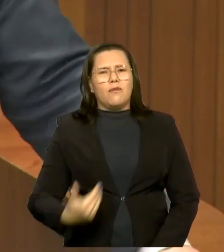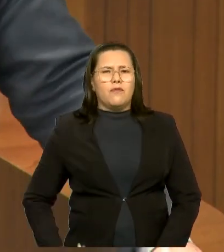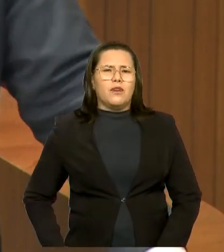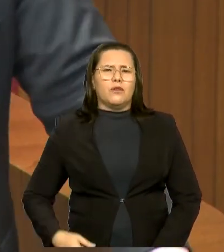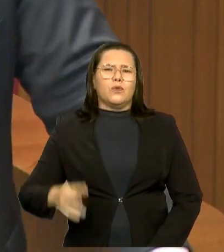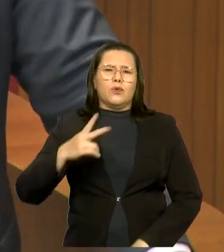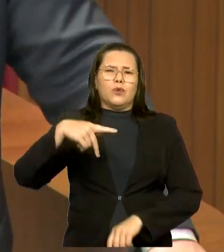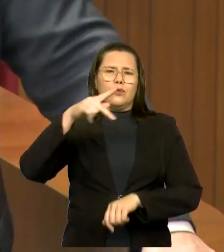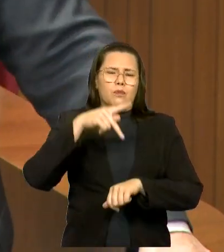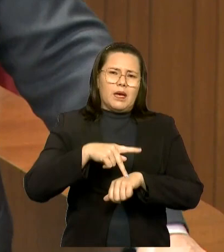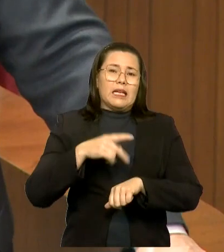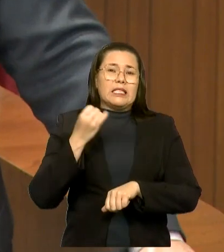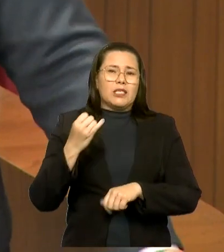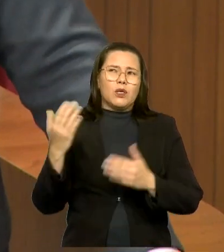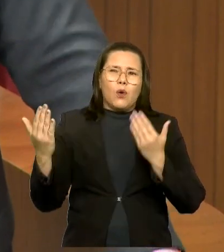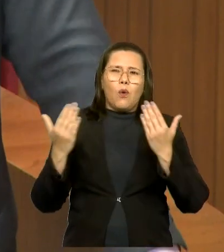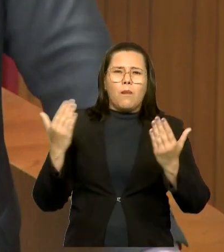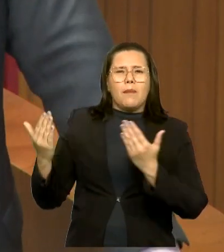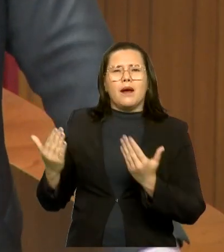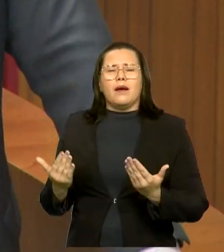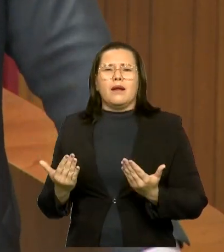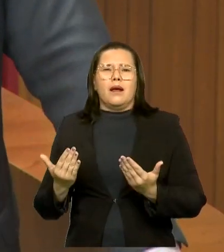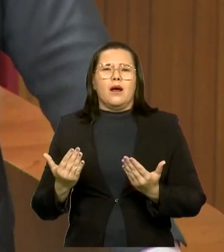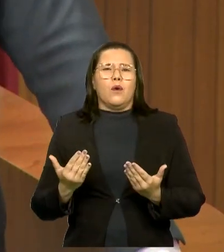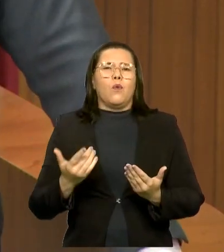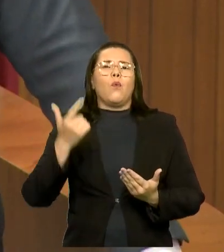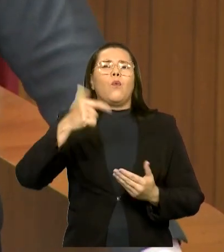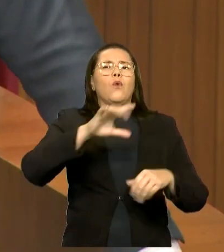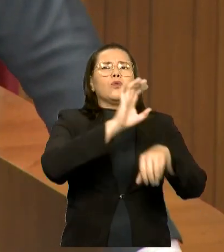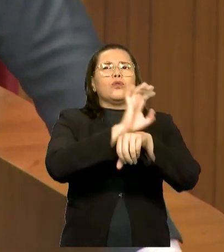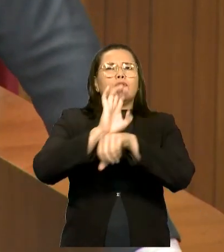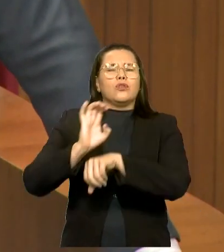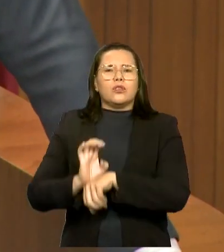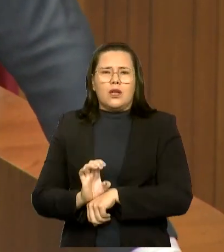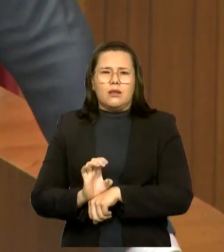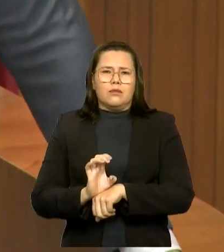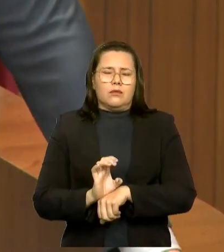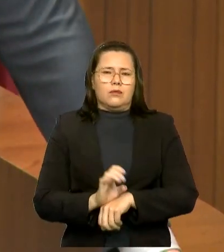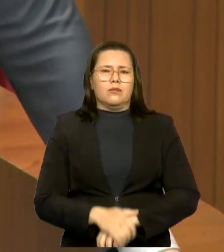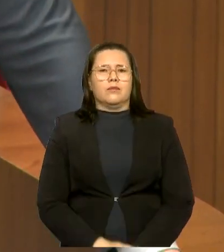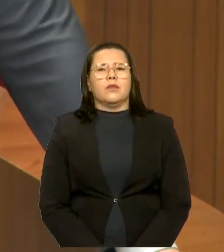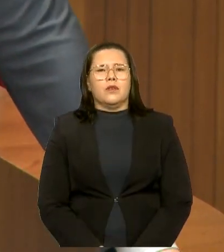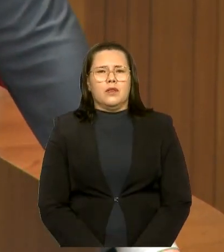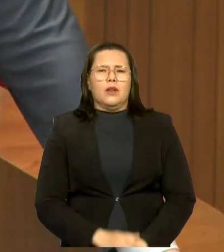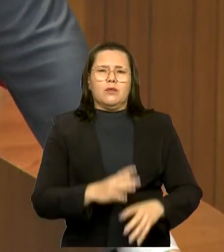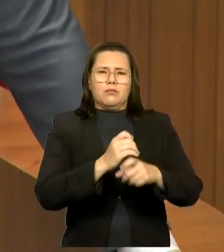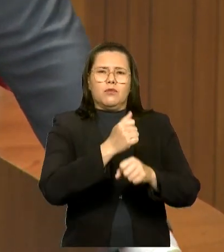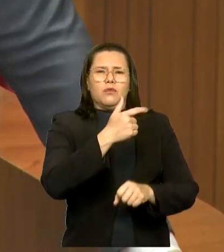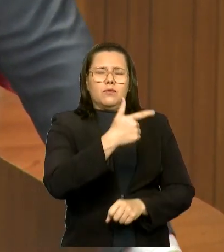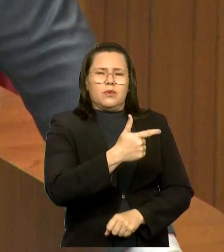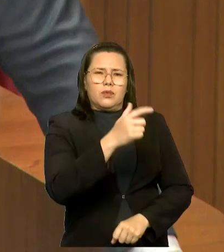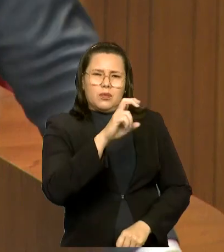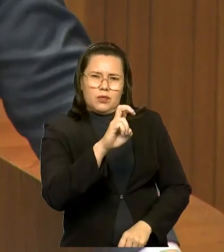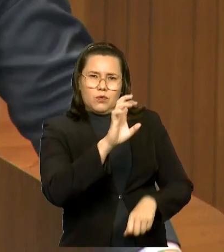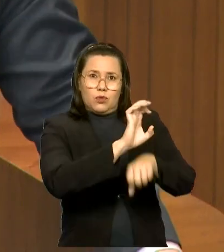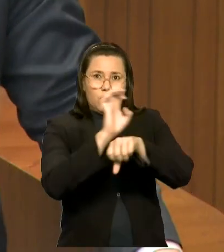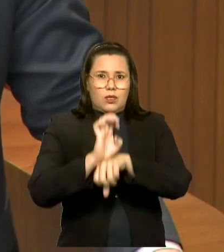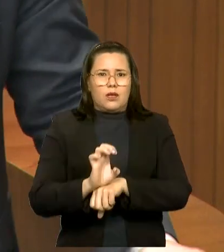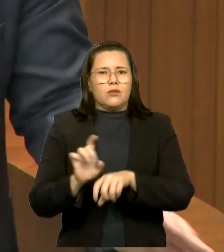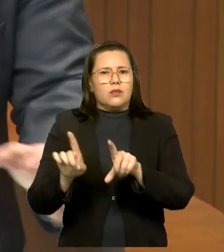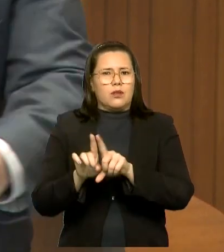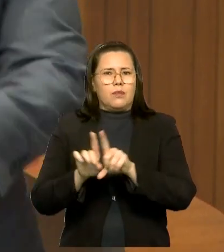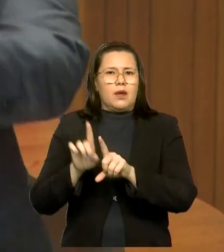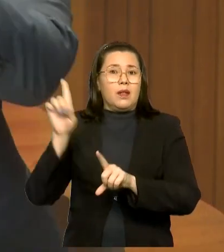com os governos dos outros 25 estados da federação e também o Distrito Federal. E isso me honra muito, porque tem na